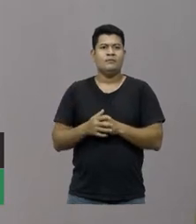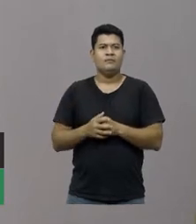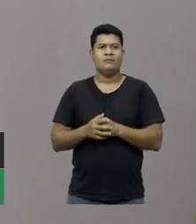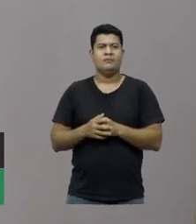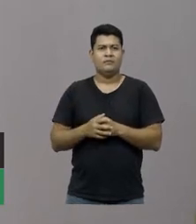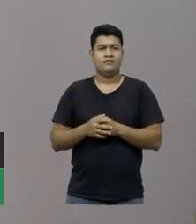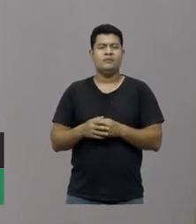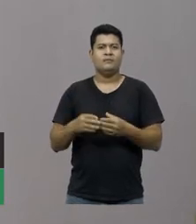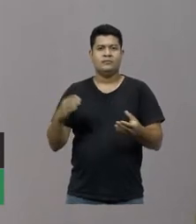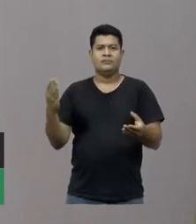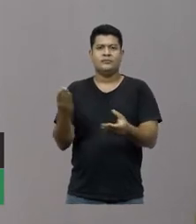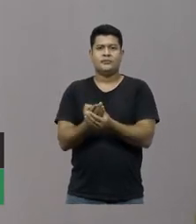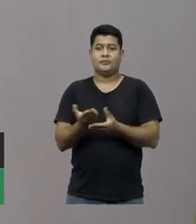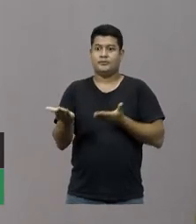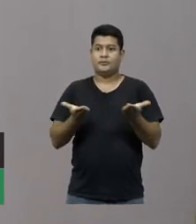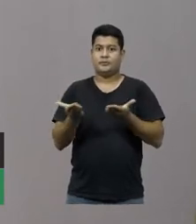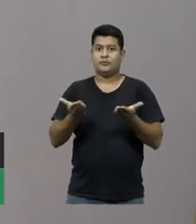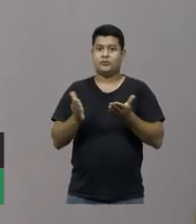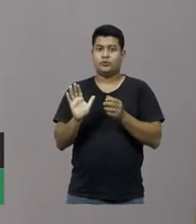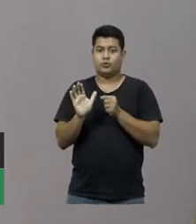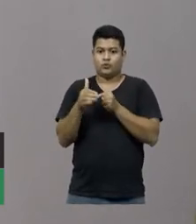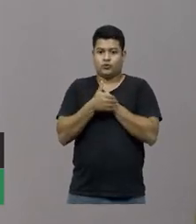processo de contratação sigiloso.